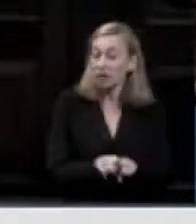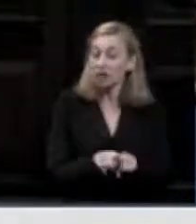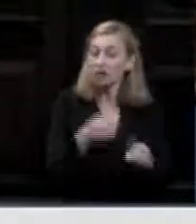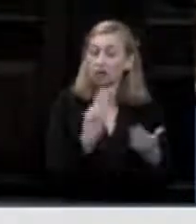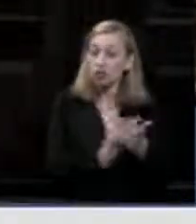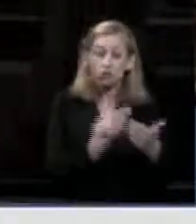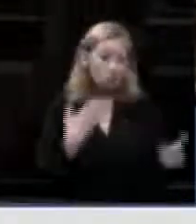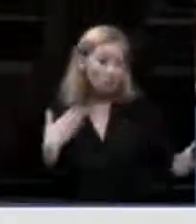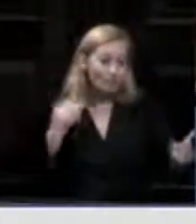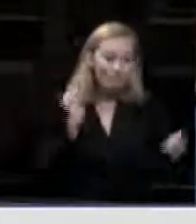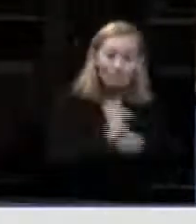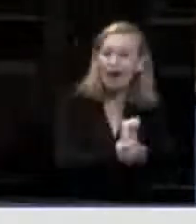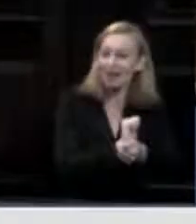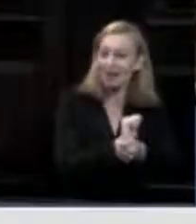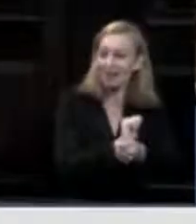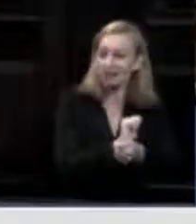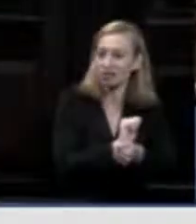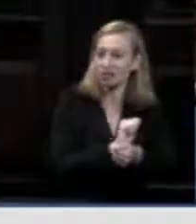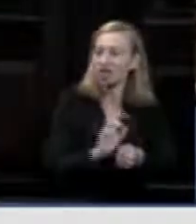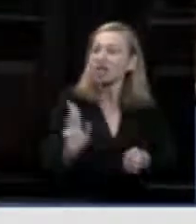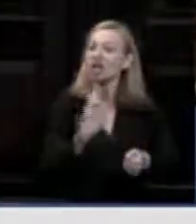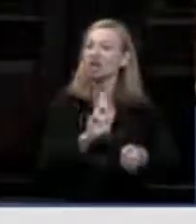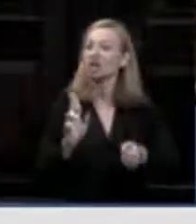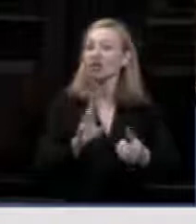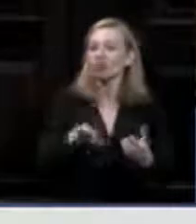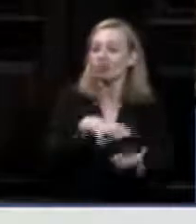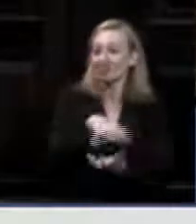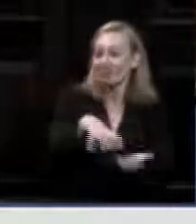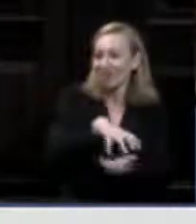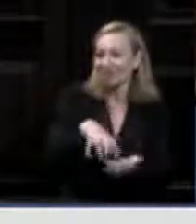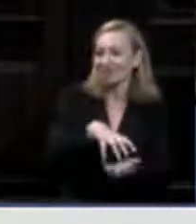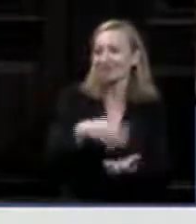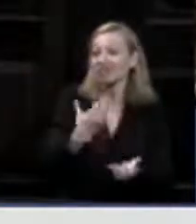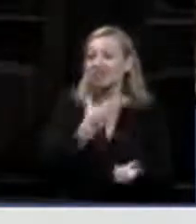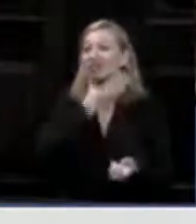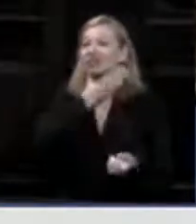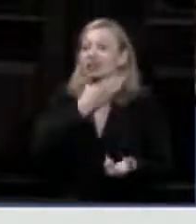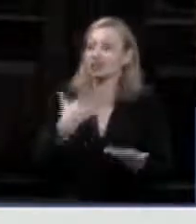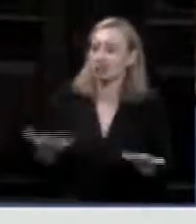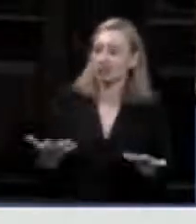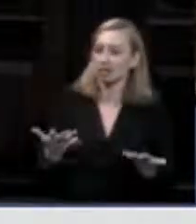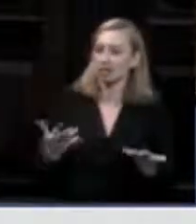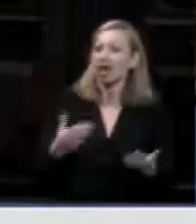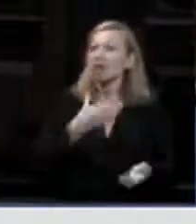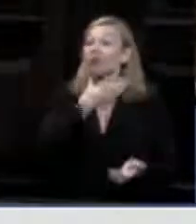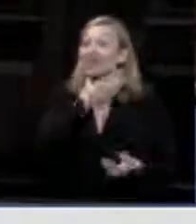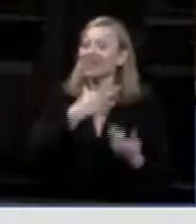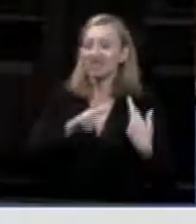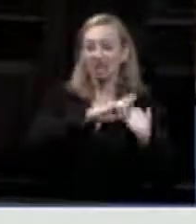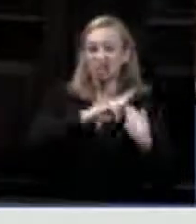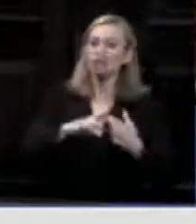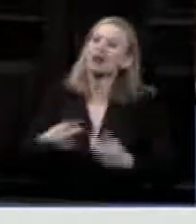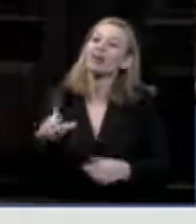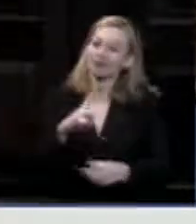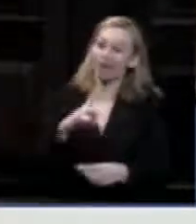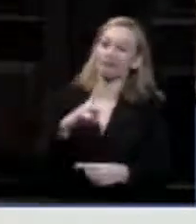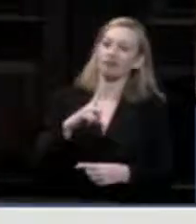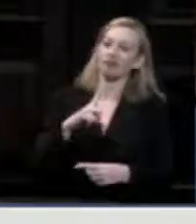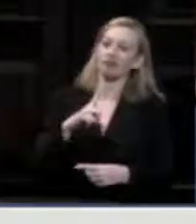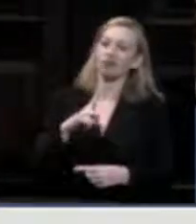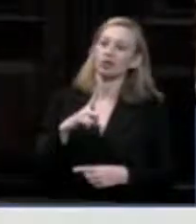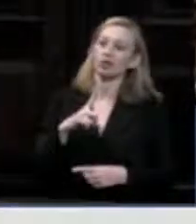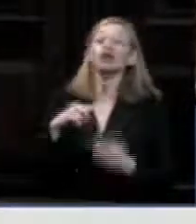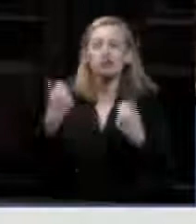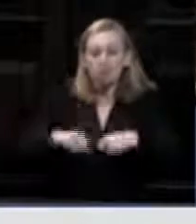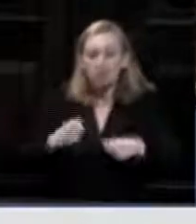foram interrompidas em nome da crise. Uma crise que tem responsáveis, e esses responsáveis devem